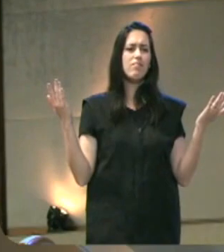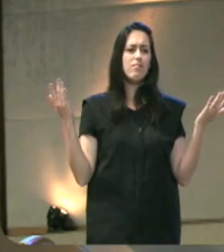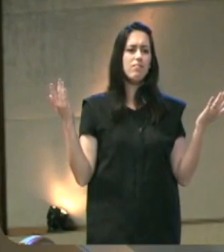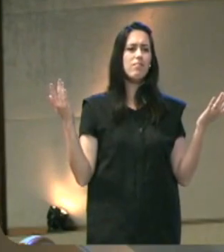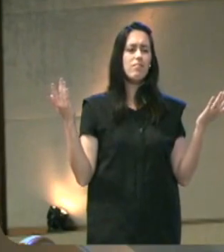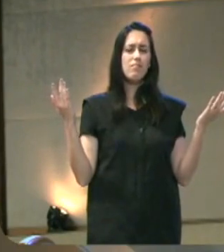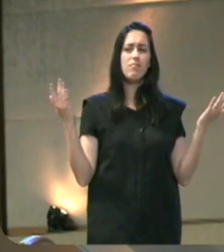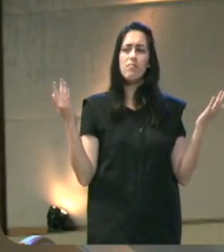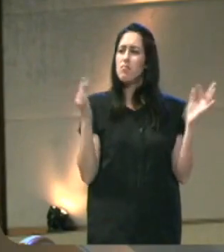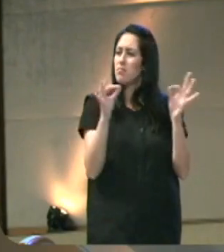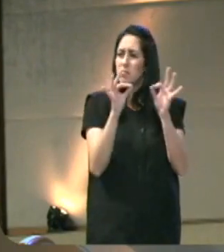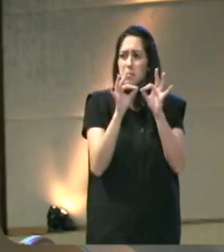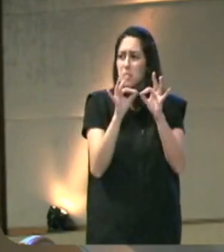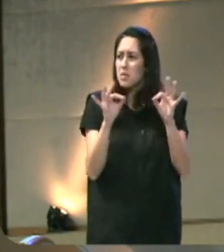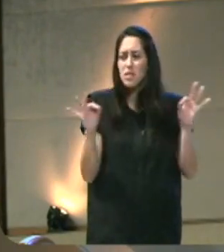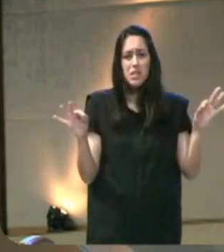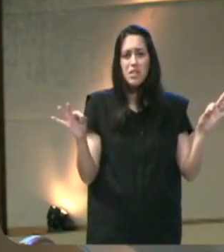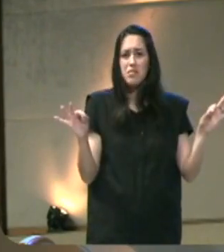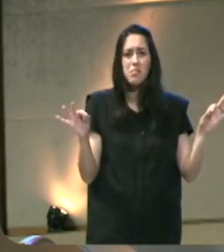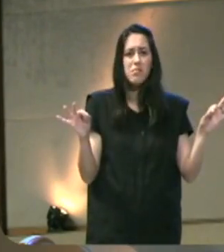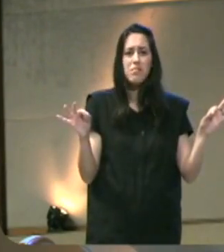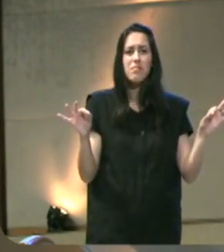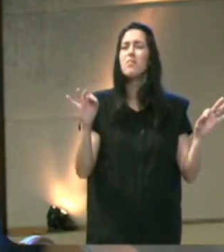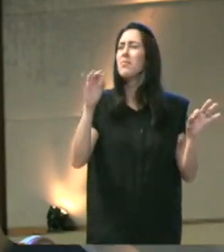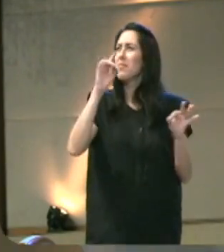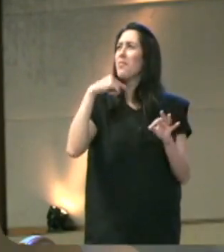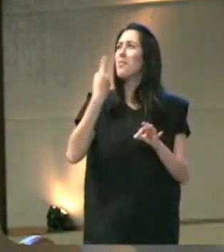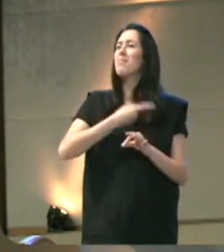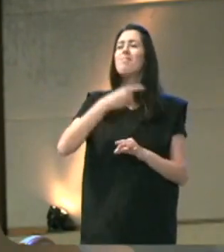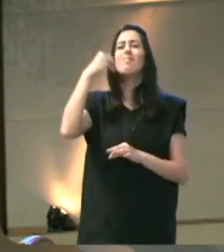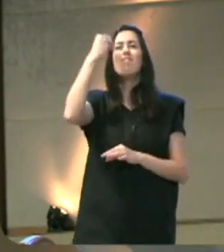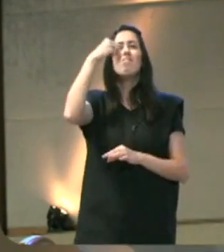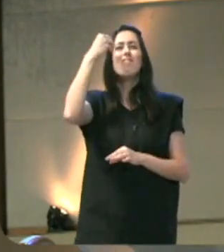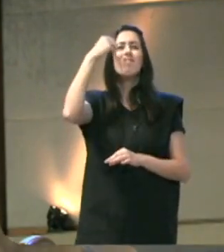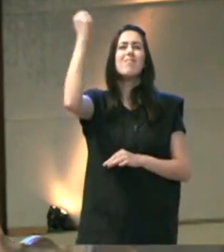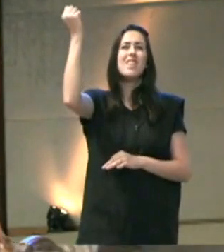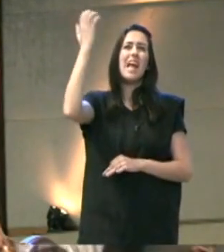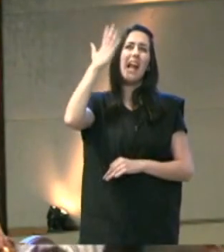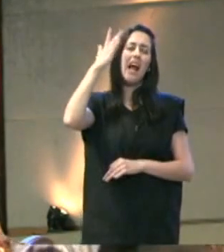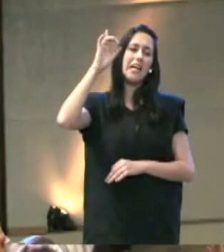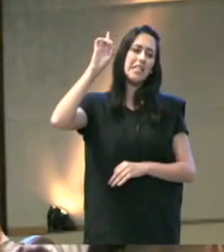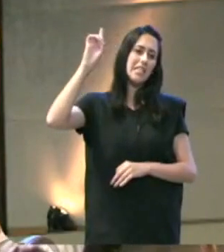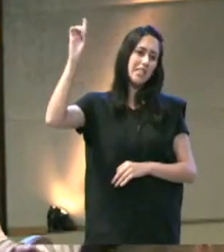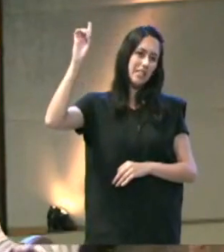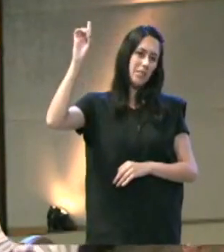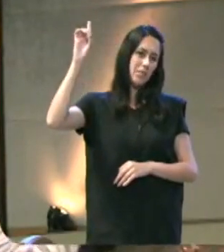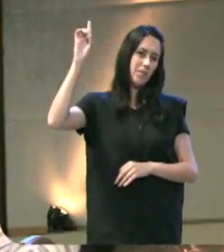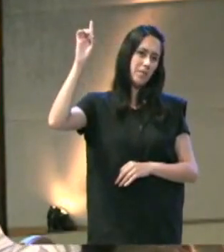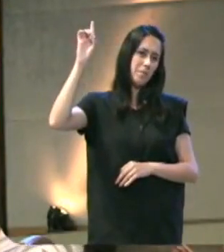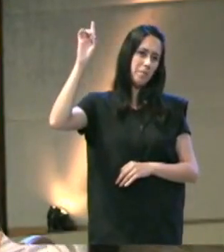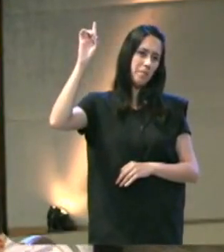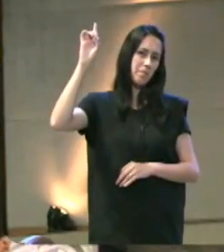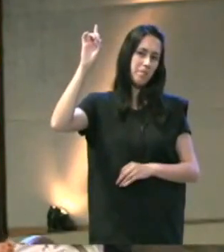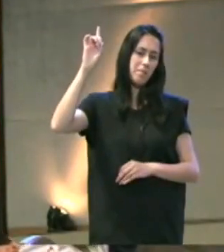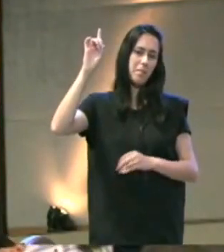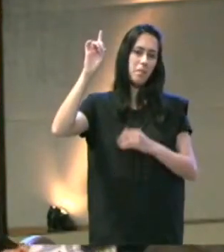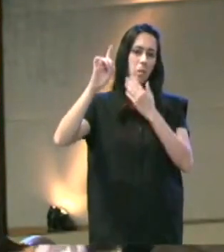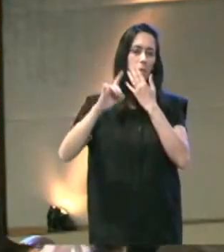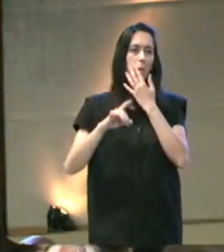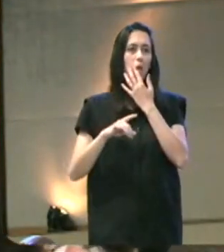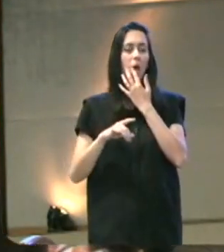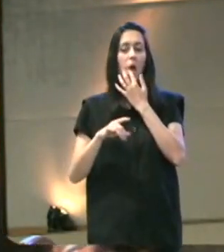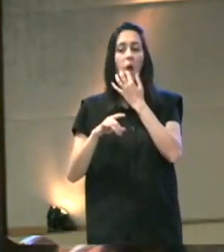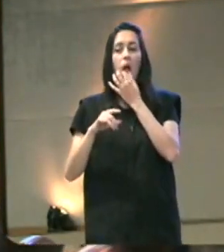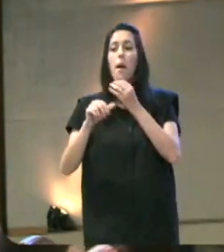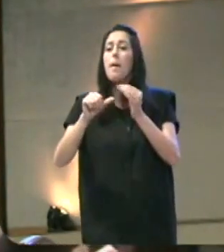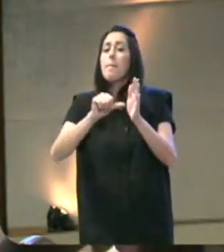E simplesmente a gente vai experimentar a graça de Deus. Então agora, a primeira oração, eu